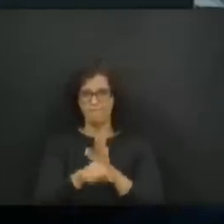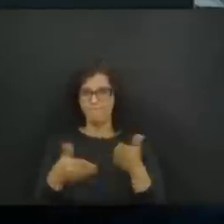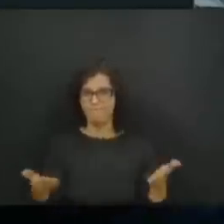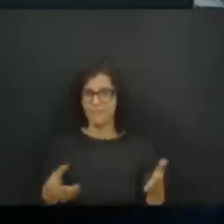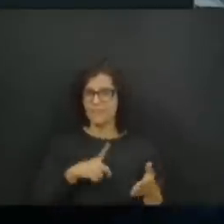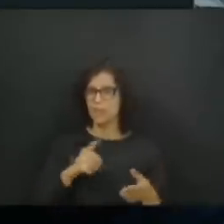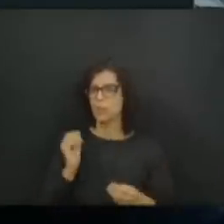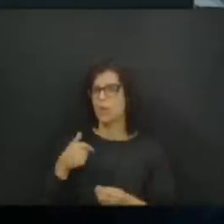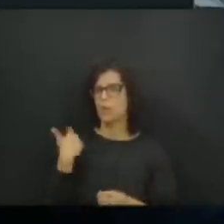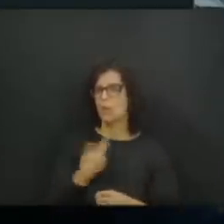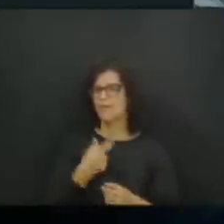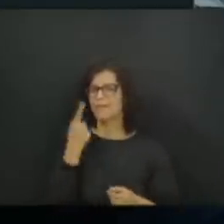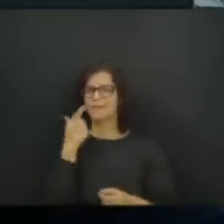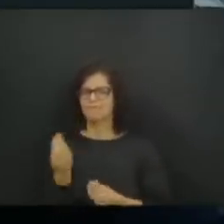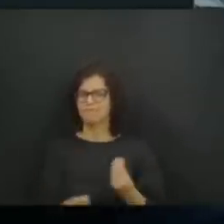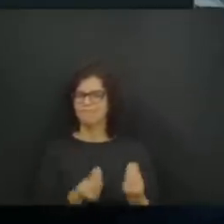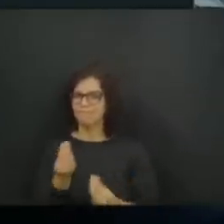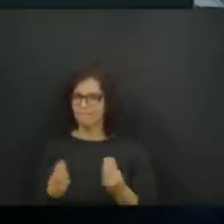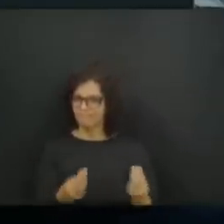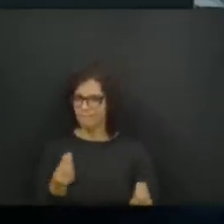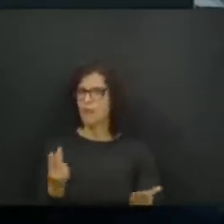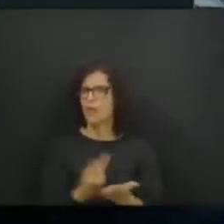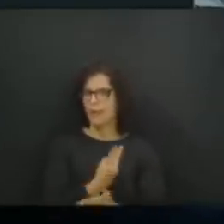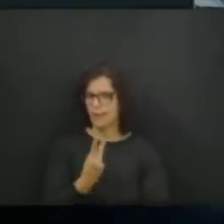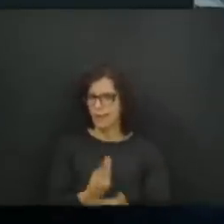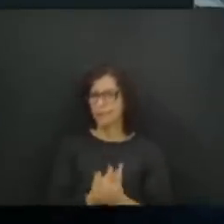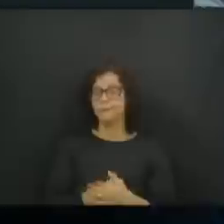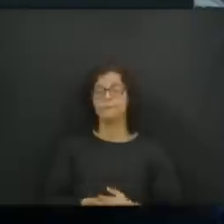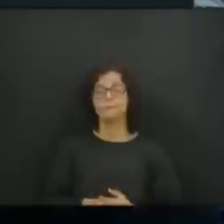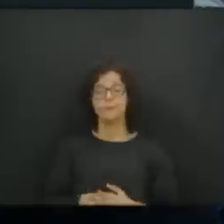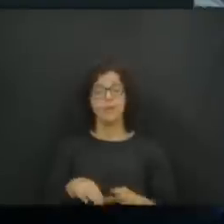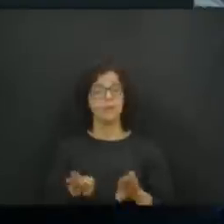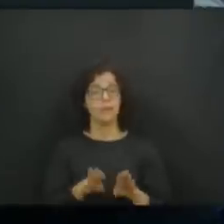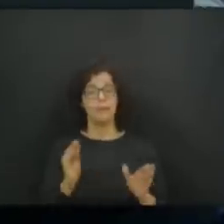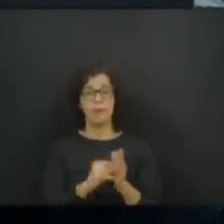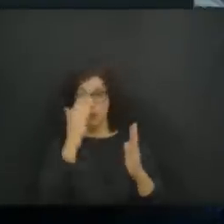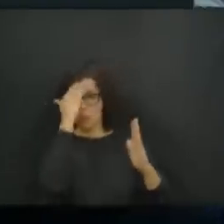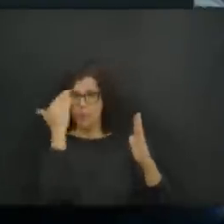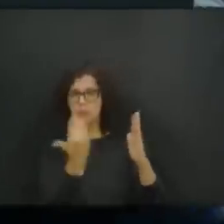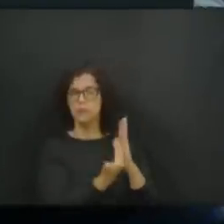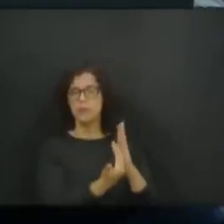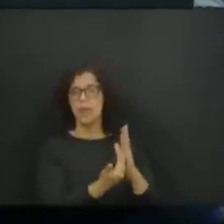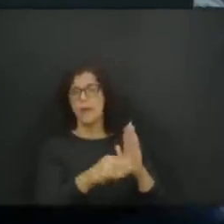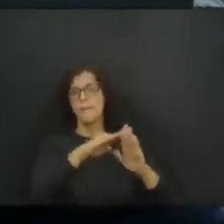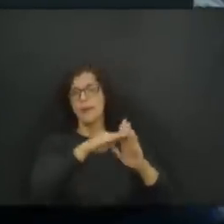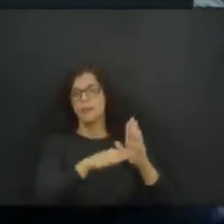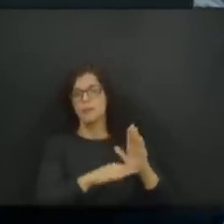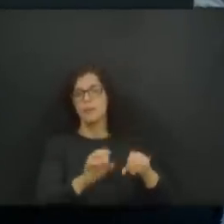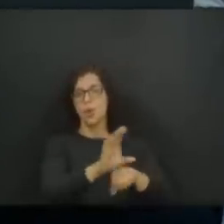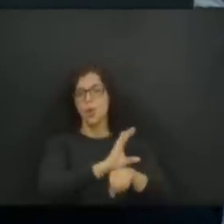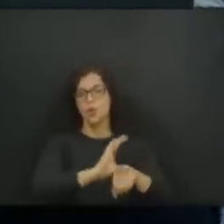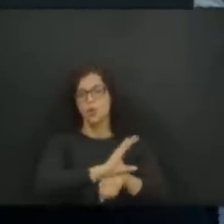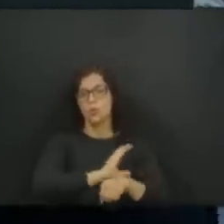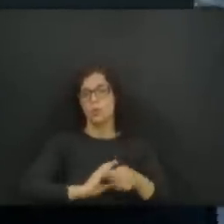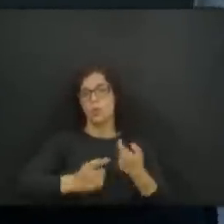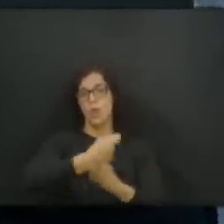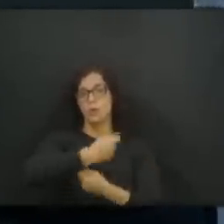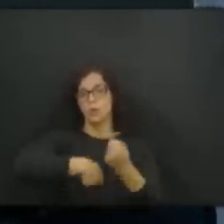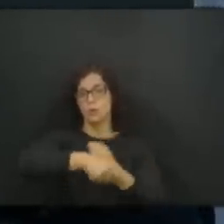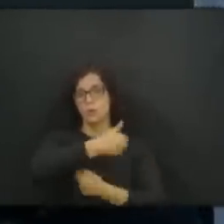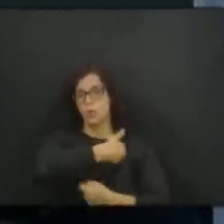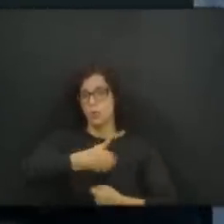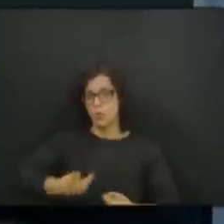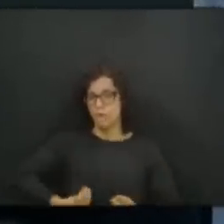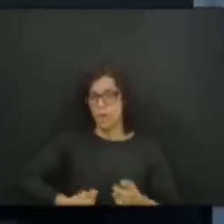si fere essa prerrogativa também a desobediência aos princípios constitucionais da administração pública